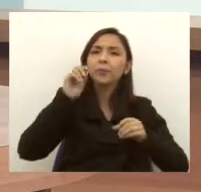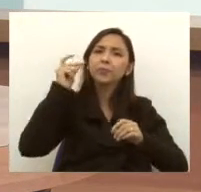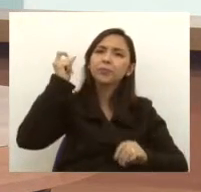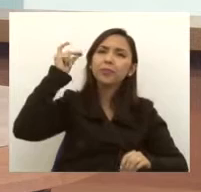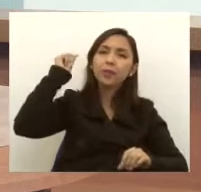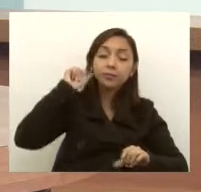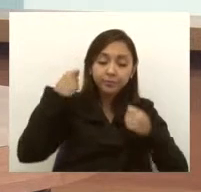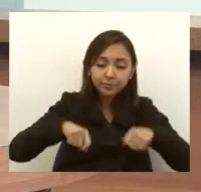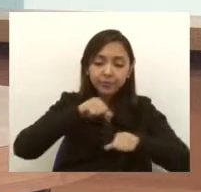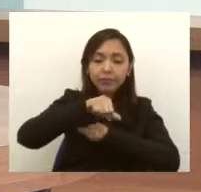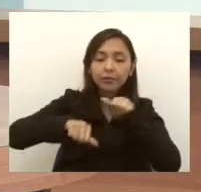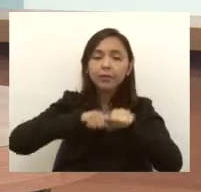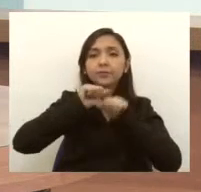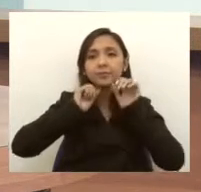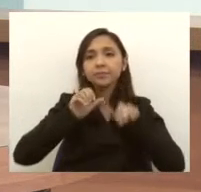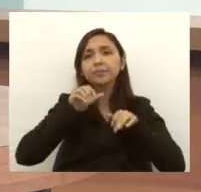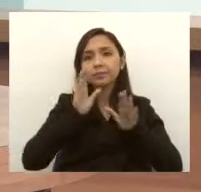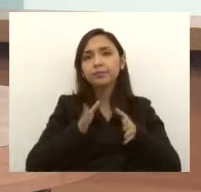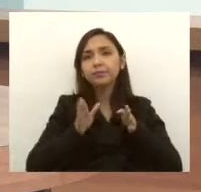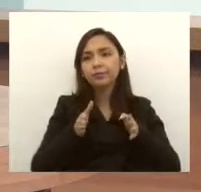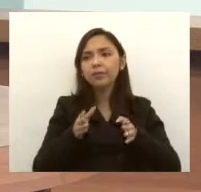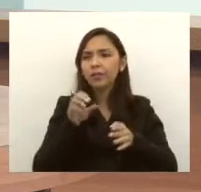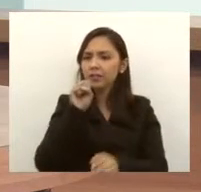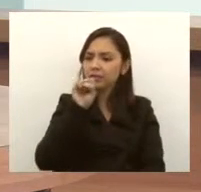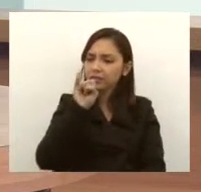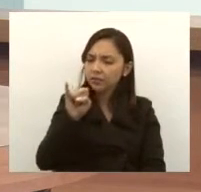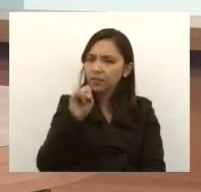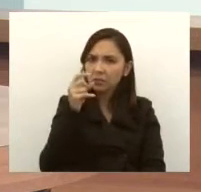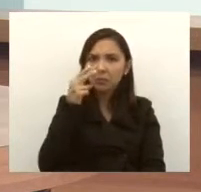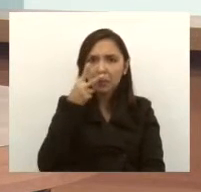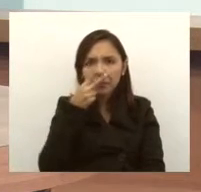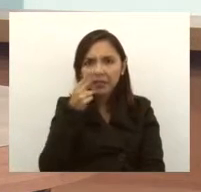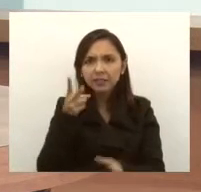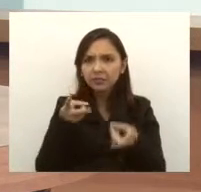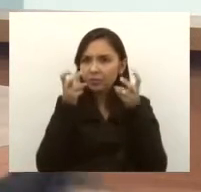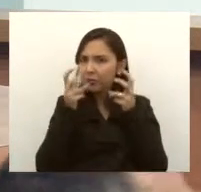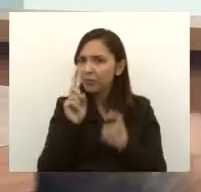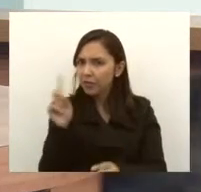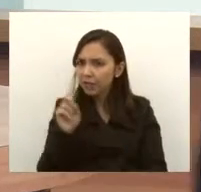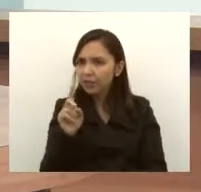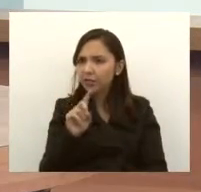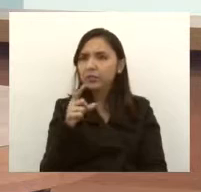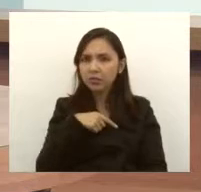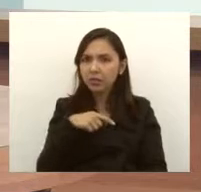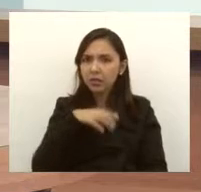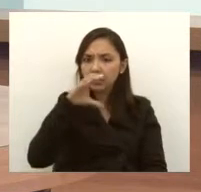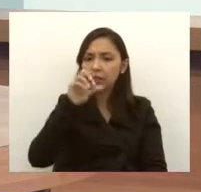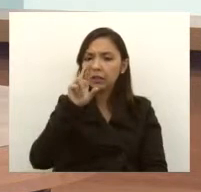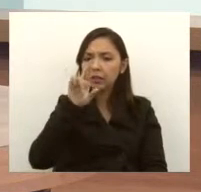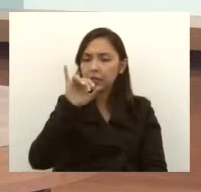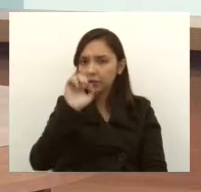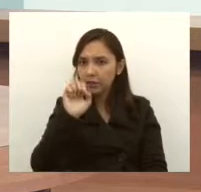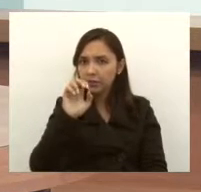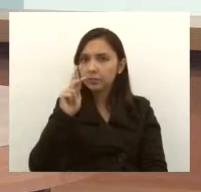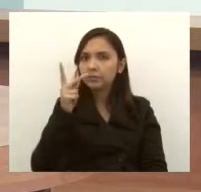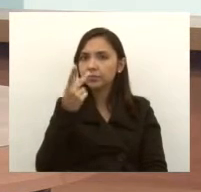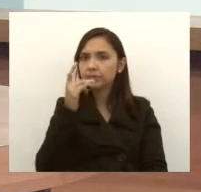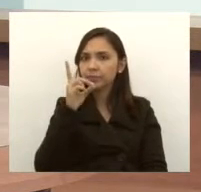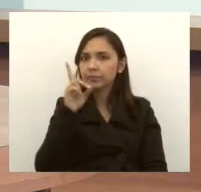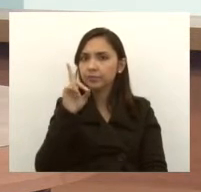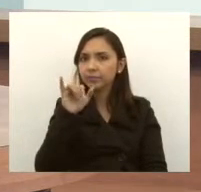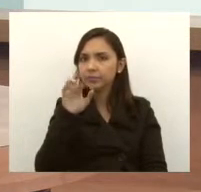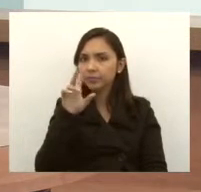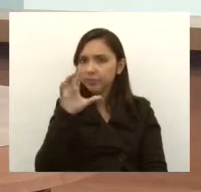passou da hora de ser trocado. Será que o SAI não está vendo que nós estamos passando por uma crise hídrica? O mundo